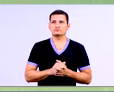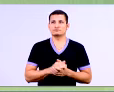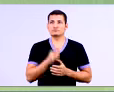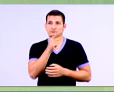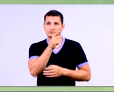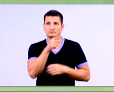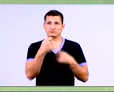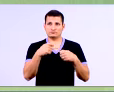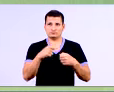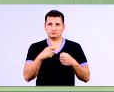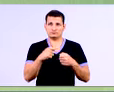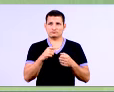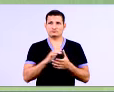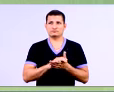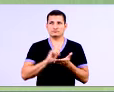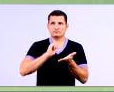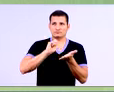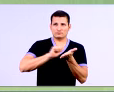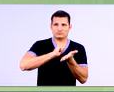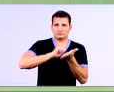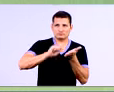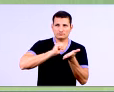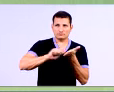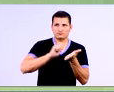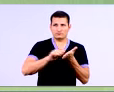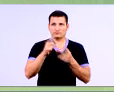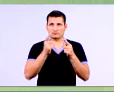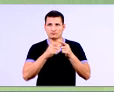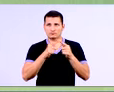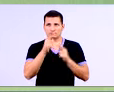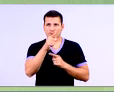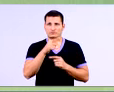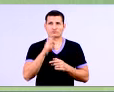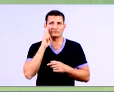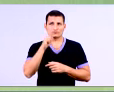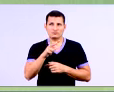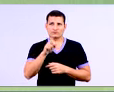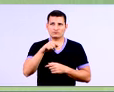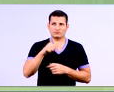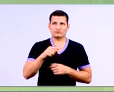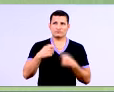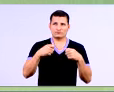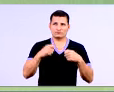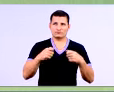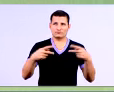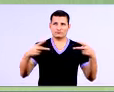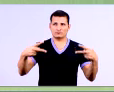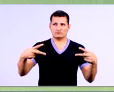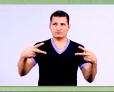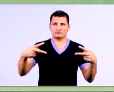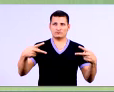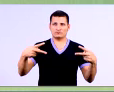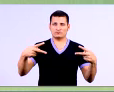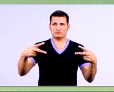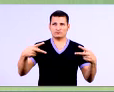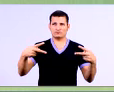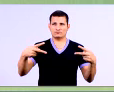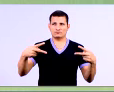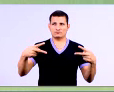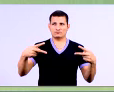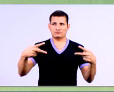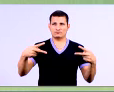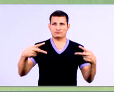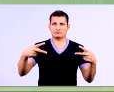deve ser escrito dessa forma. Observem, ele é uma tag. Ela precisa ser aberta e